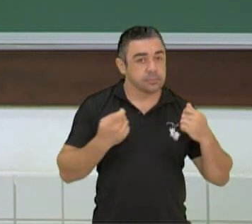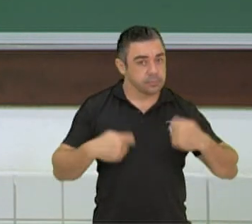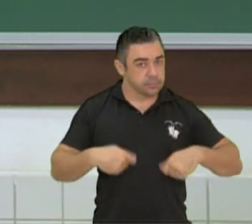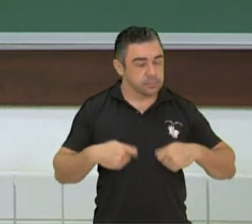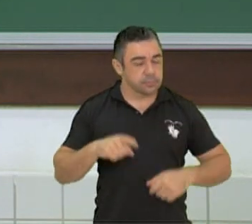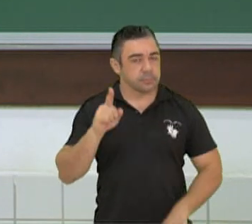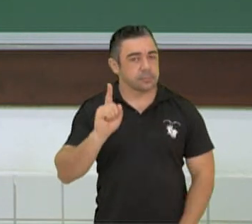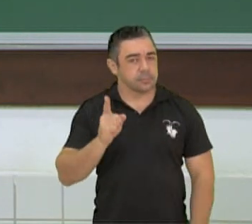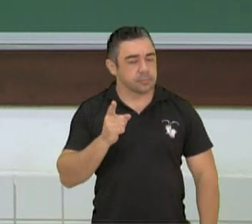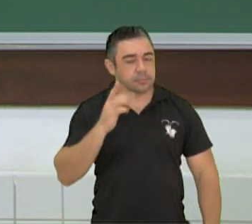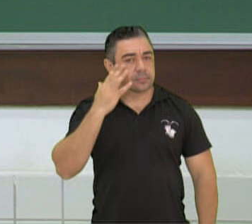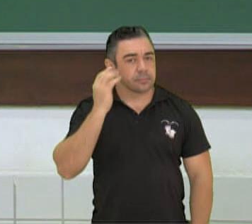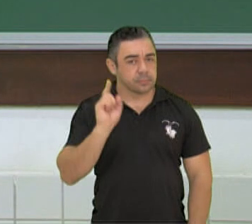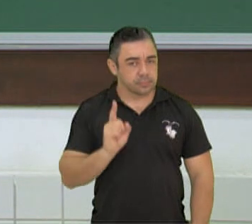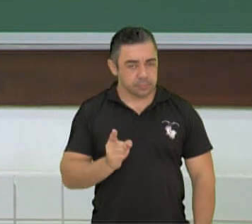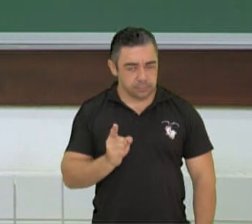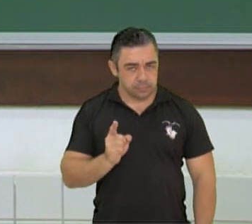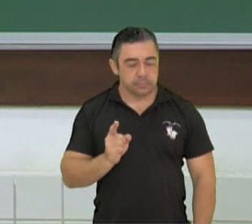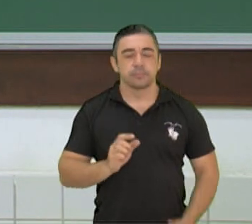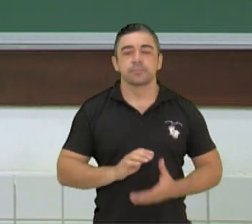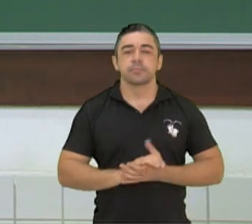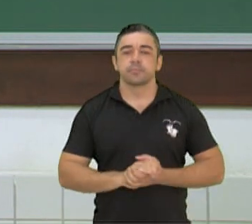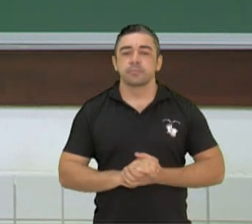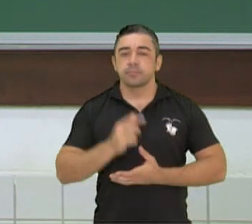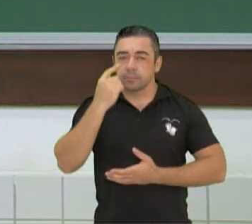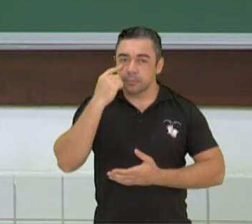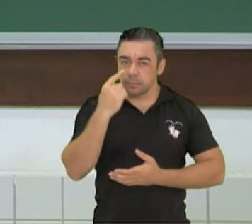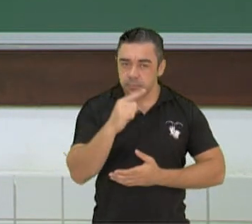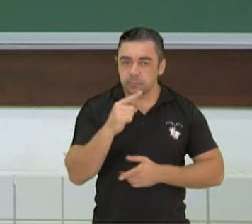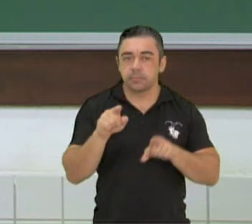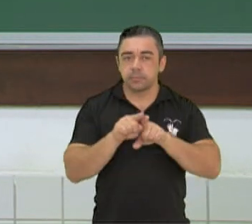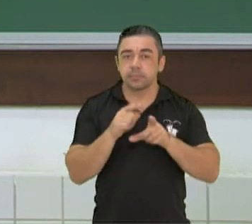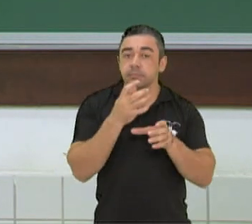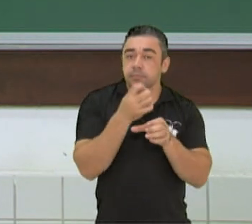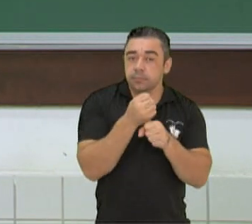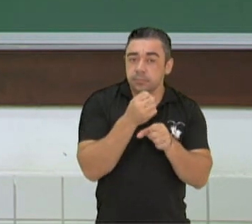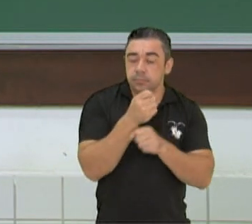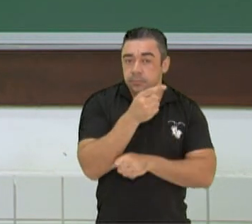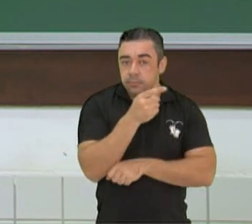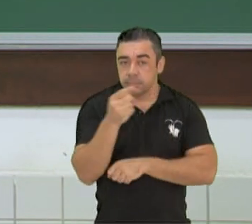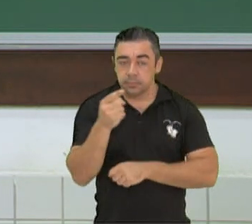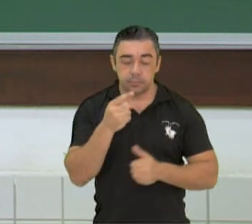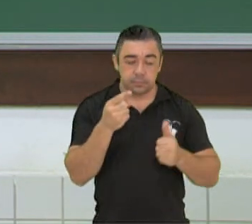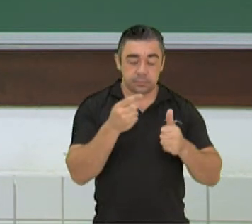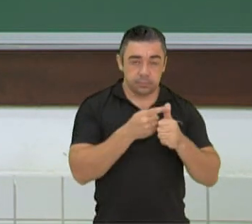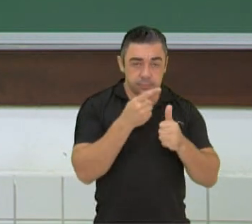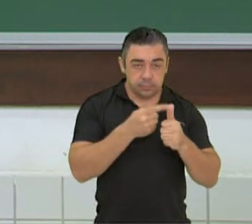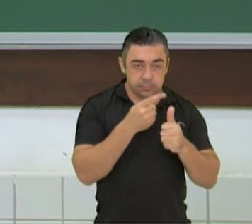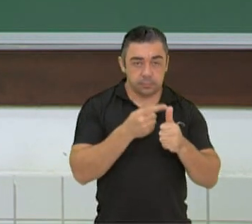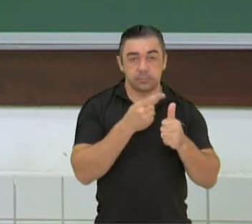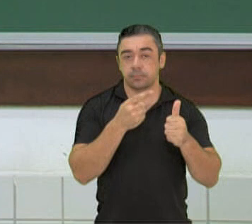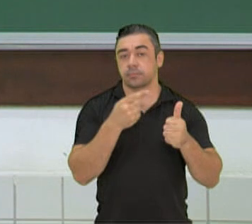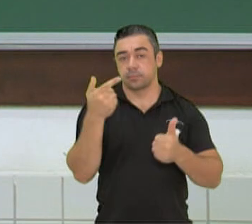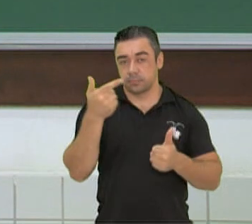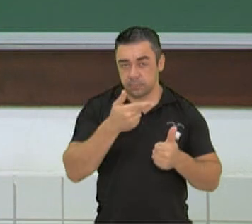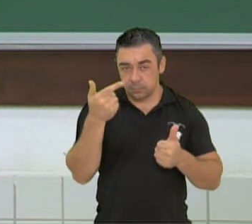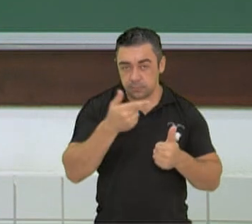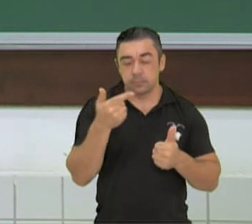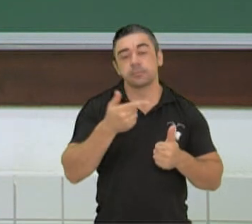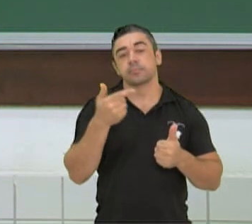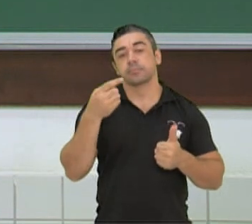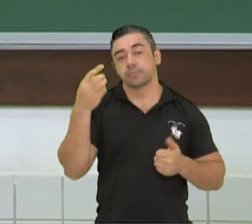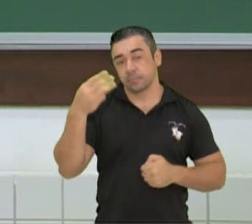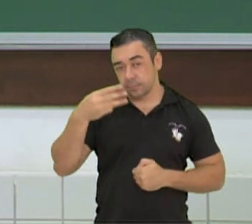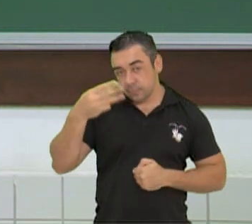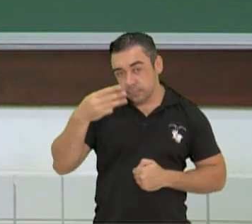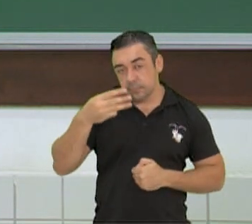não esqueçam lá, verifiquem as notas de vocês do primeiro, segundo e terceiro trimestre. Se